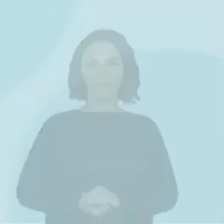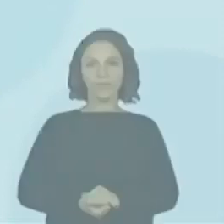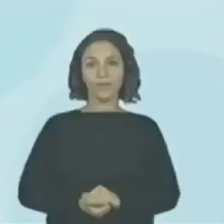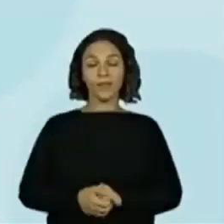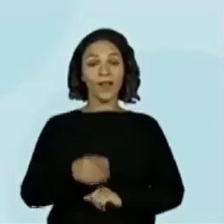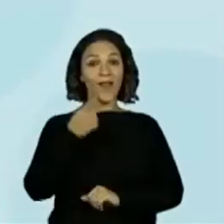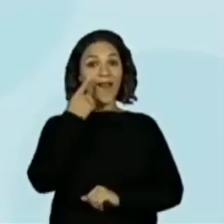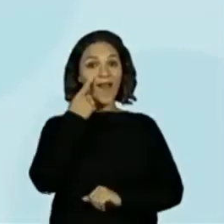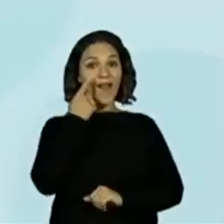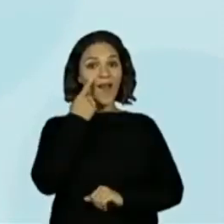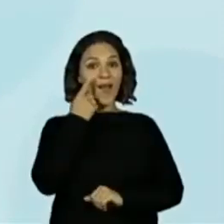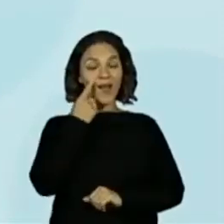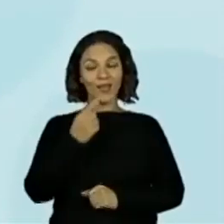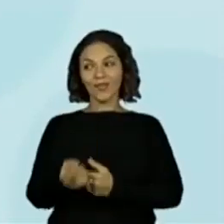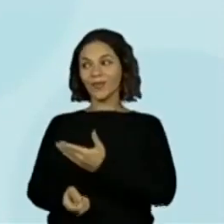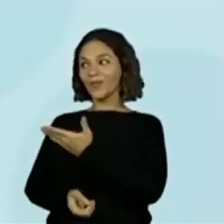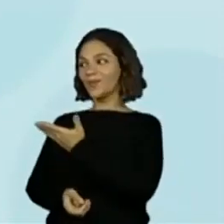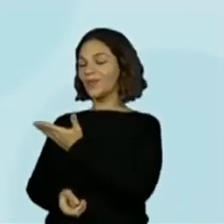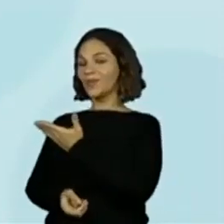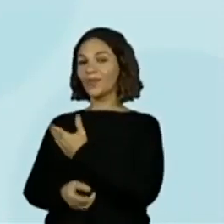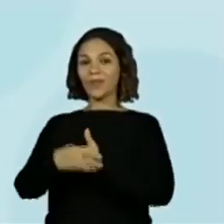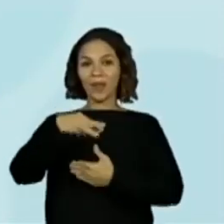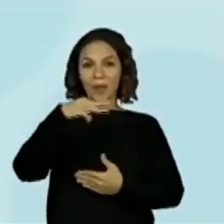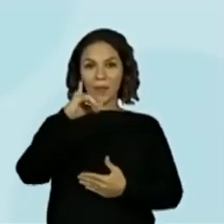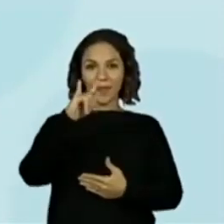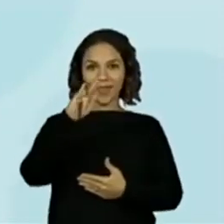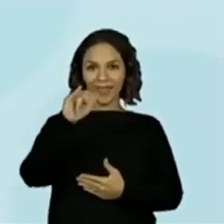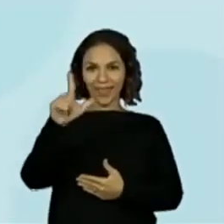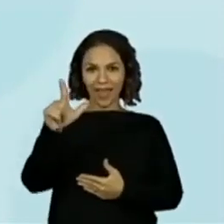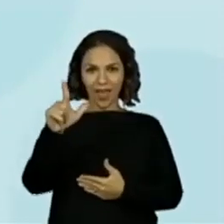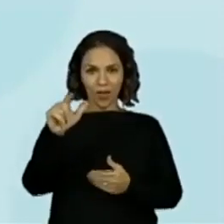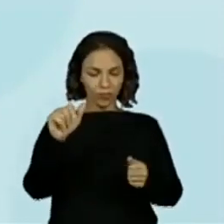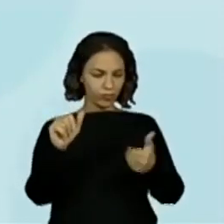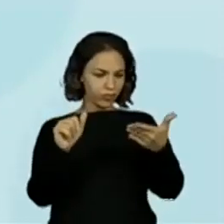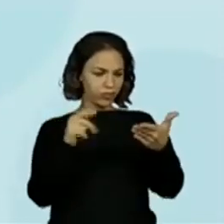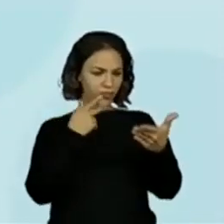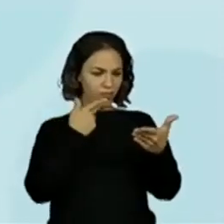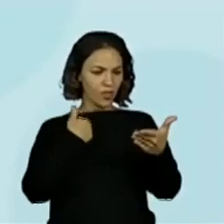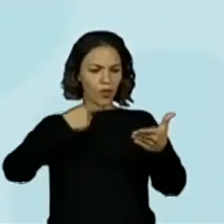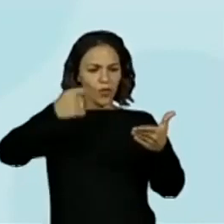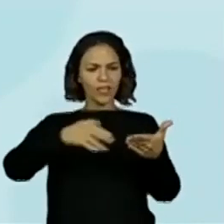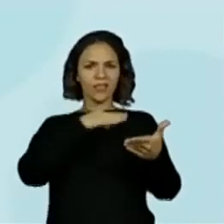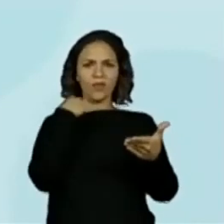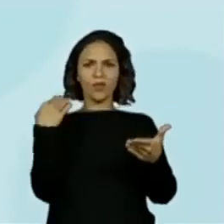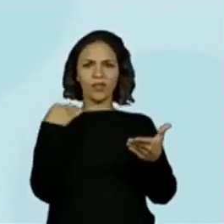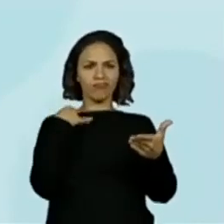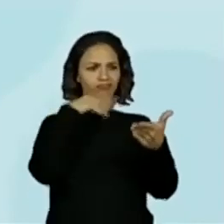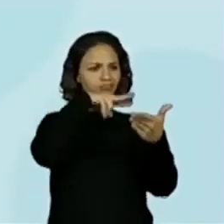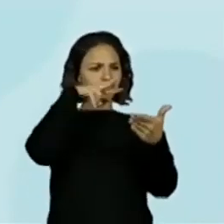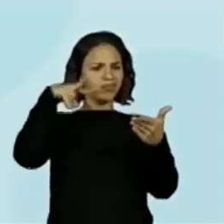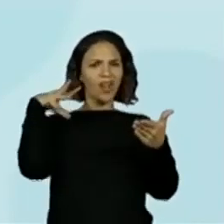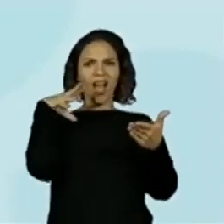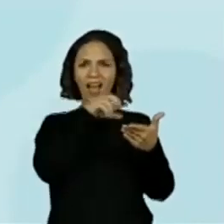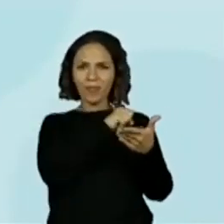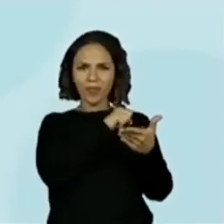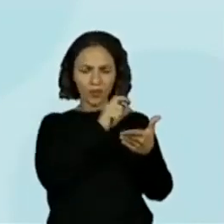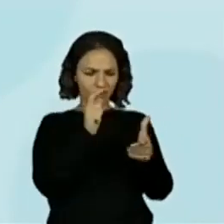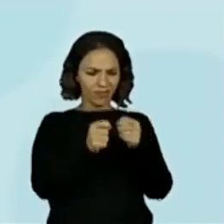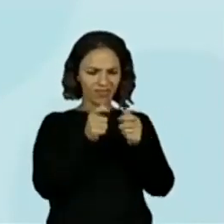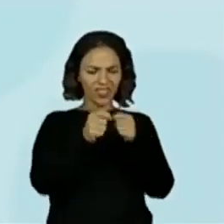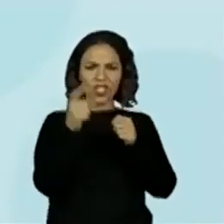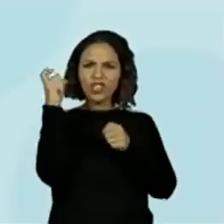Olha lá, o Miguel está falando aqui, ufa, quase morri. A Fernanda está digitando aqui,